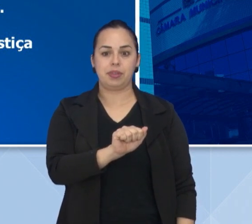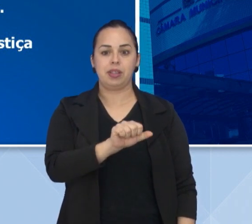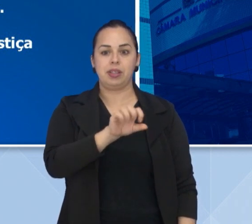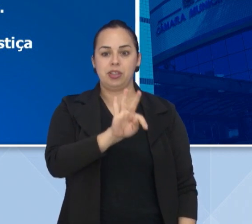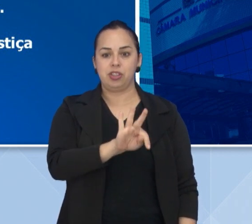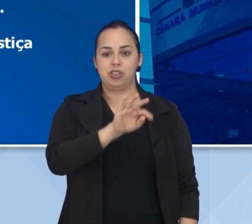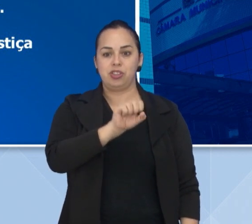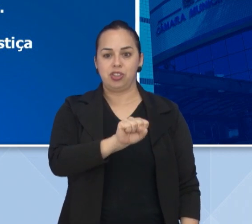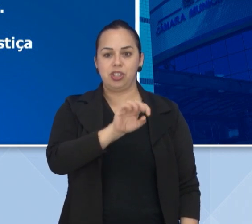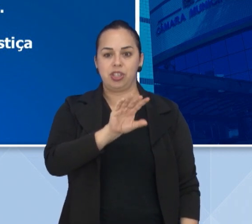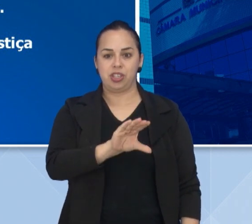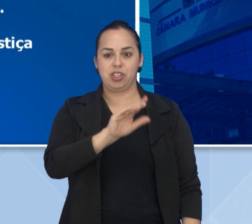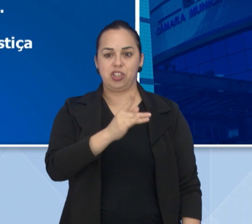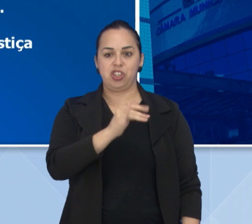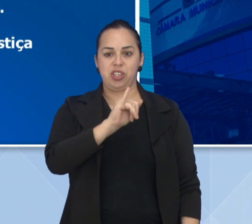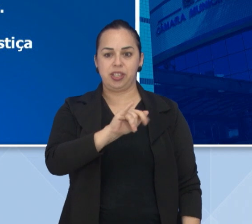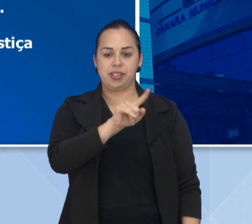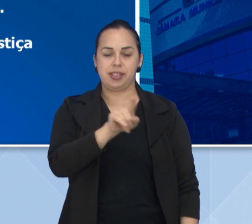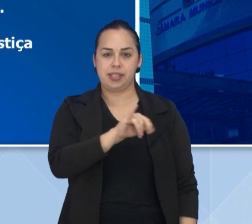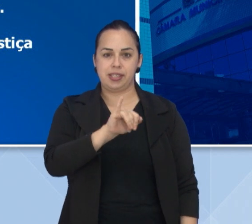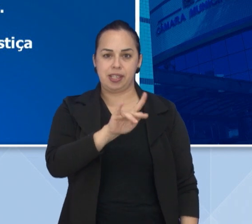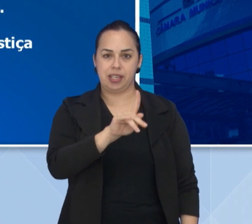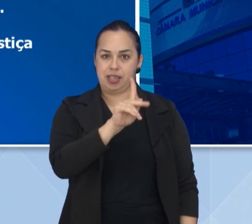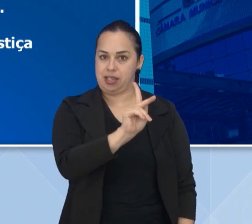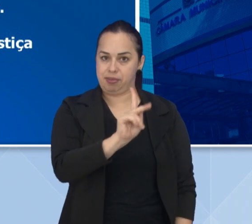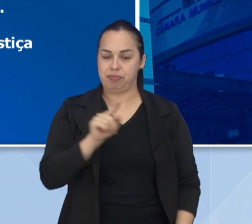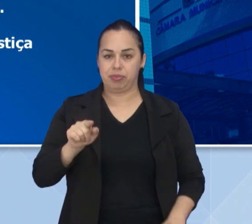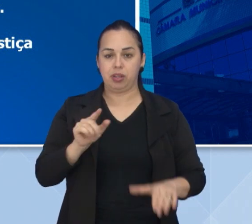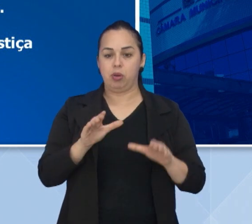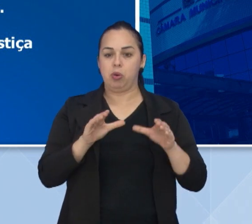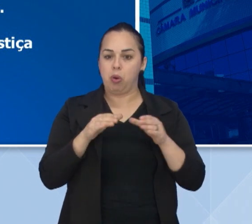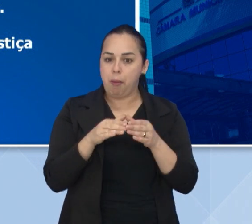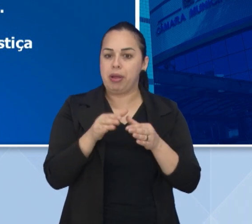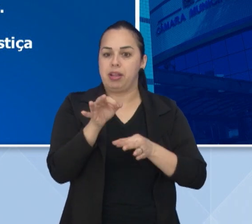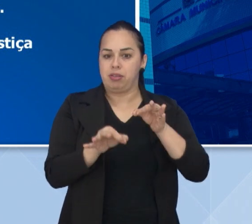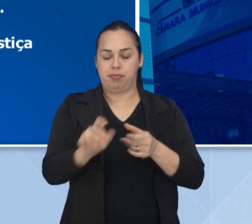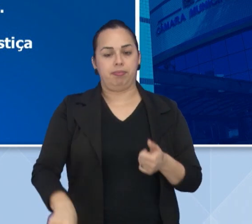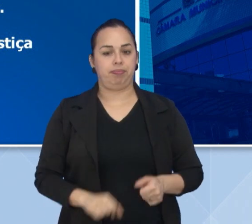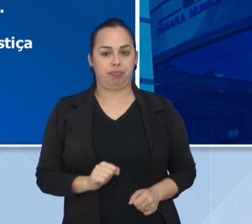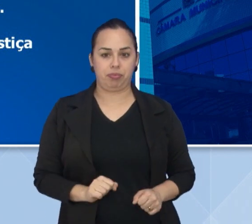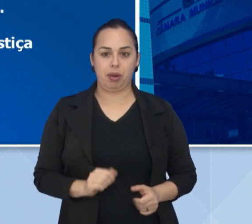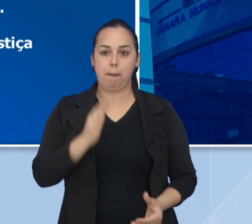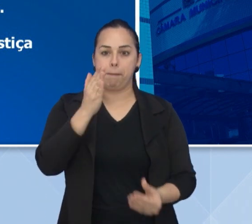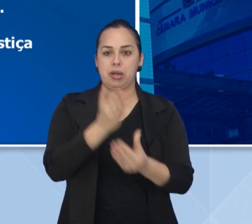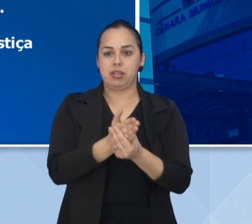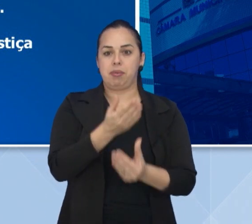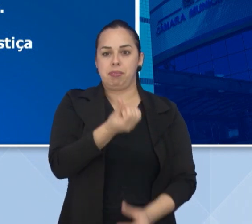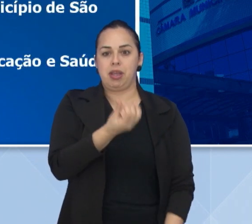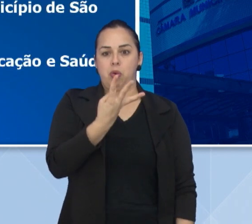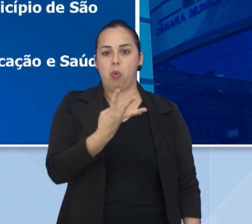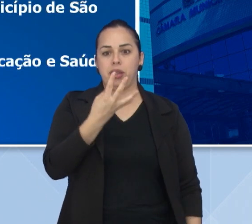Tichizik. Rito ordinário, Comissão de Justiça. Processo número